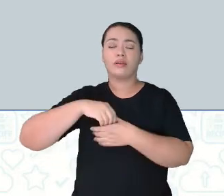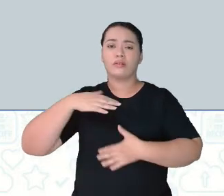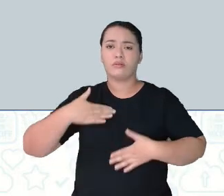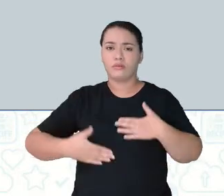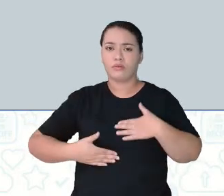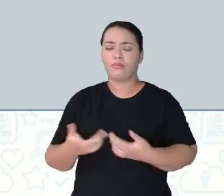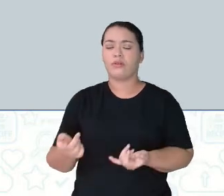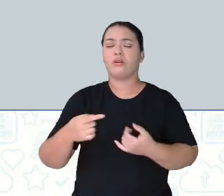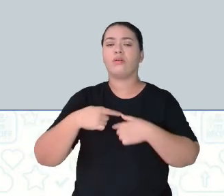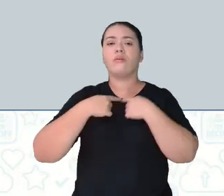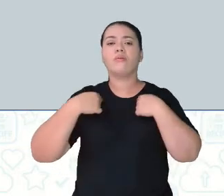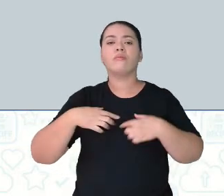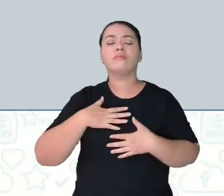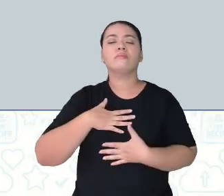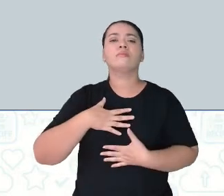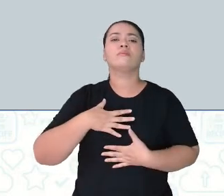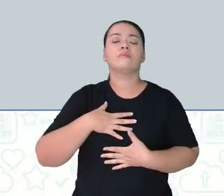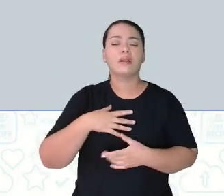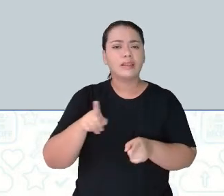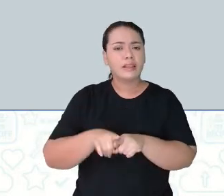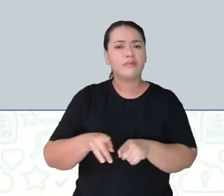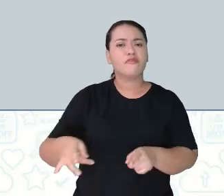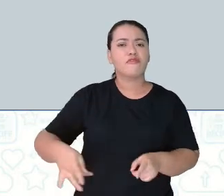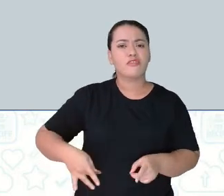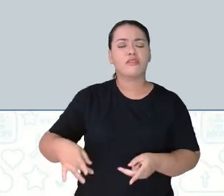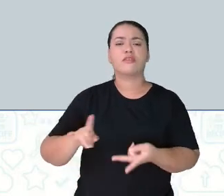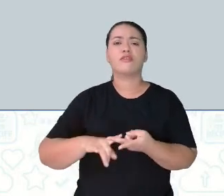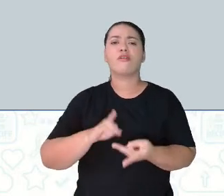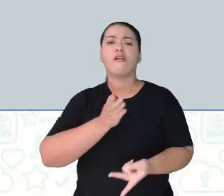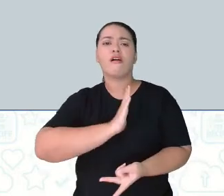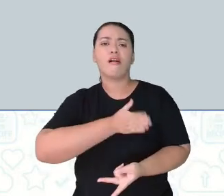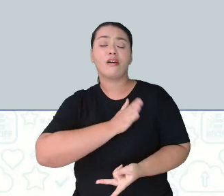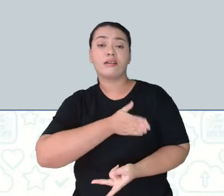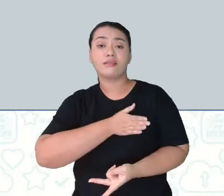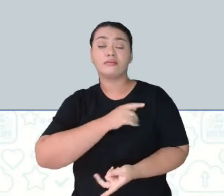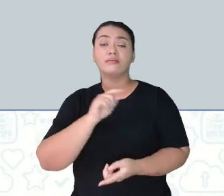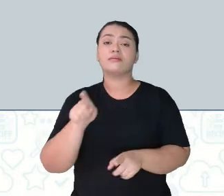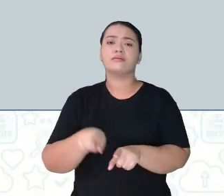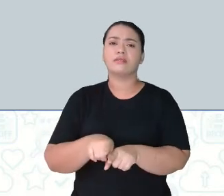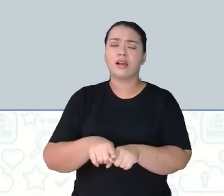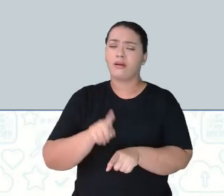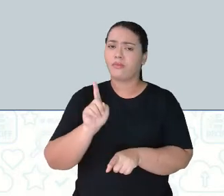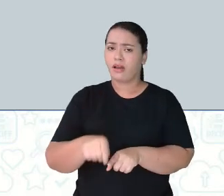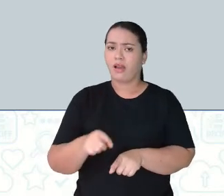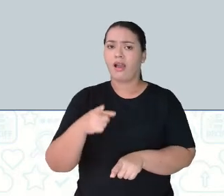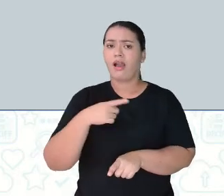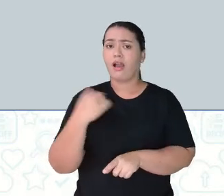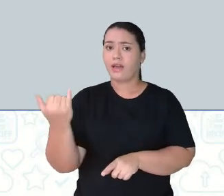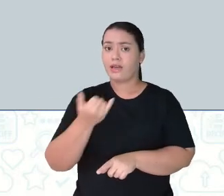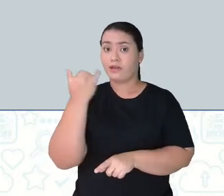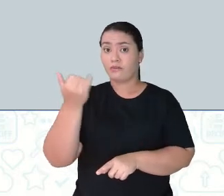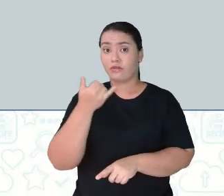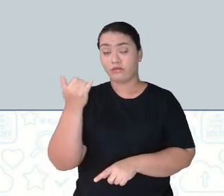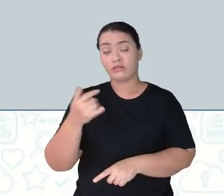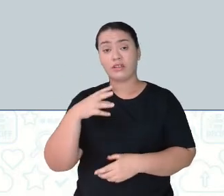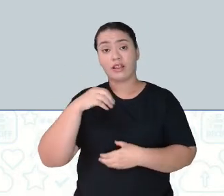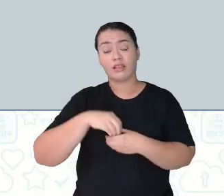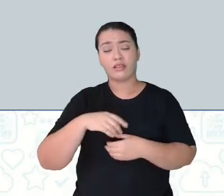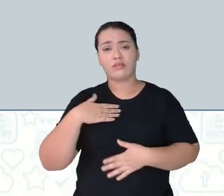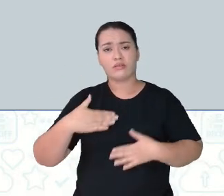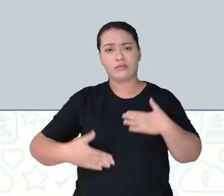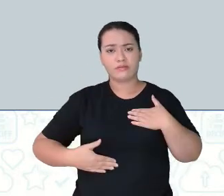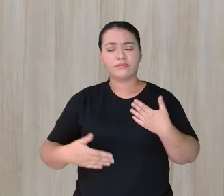aí o pulmão, o fígado, o coração, né? São órgãos também bem importantes para o nosso organismo. Então,